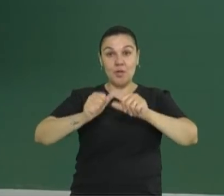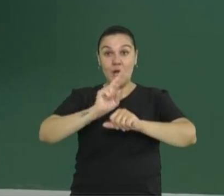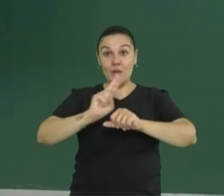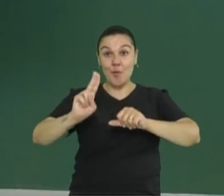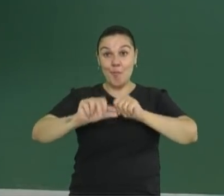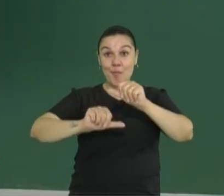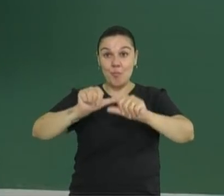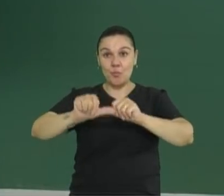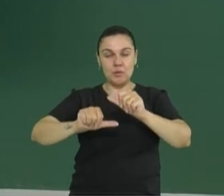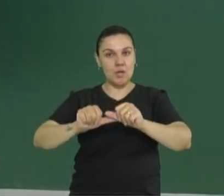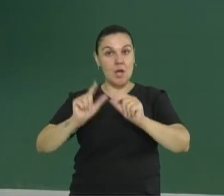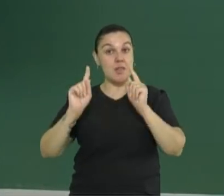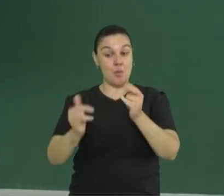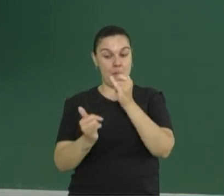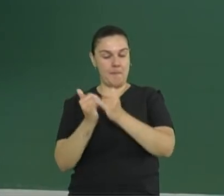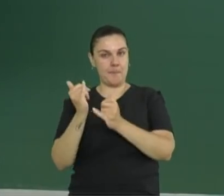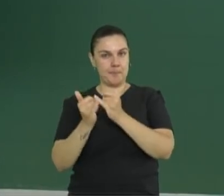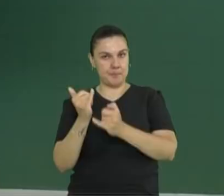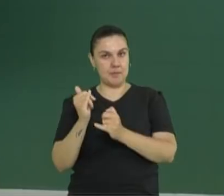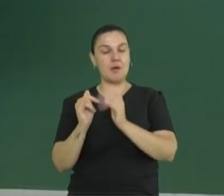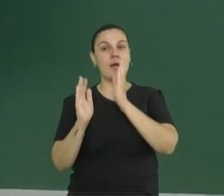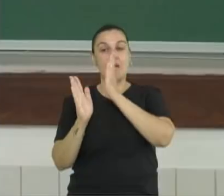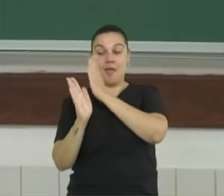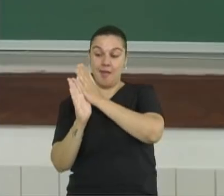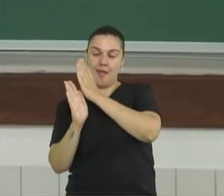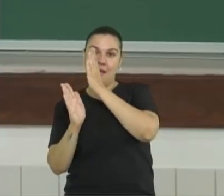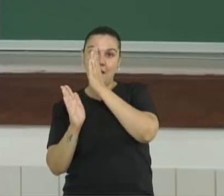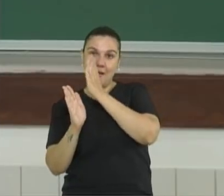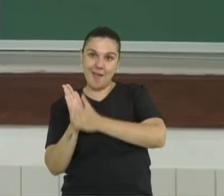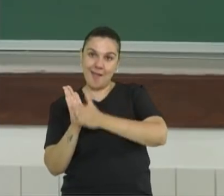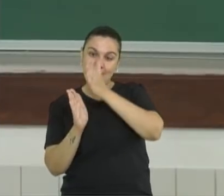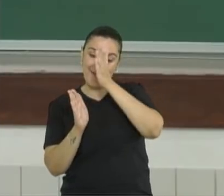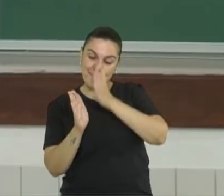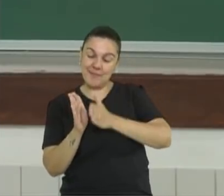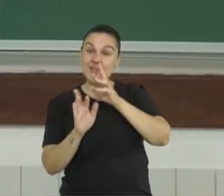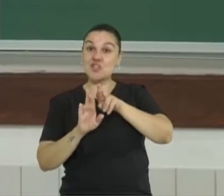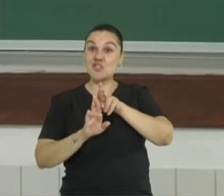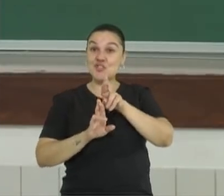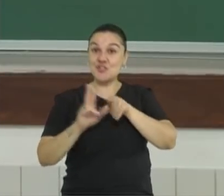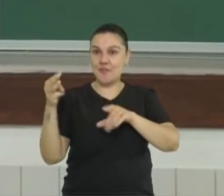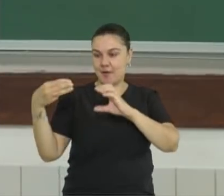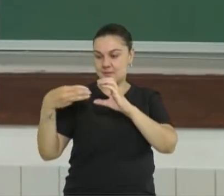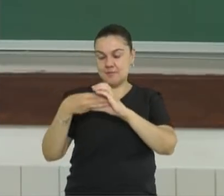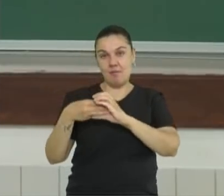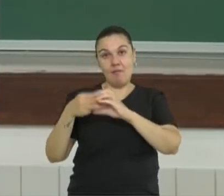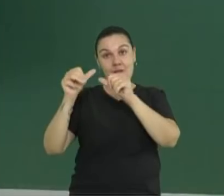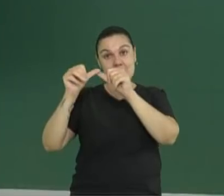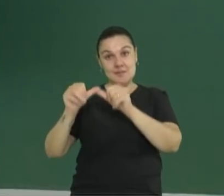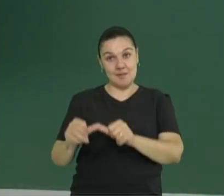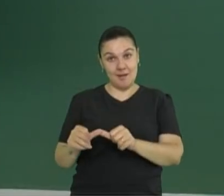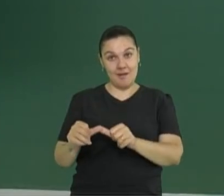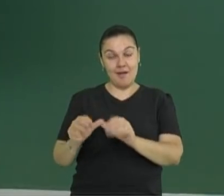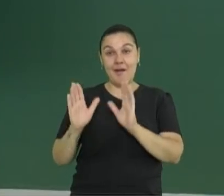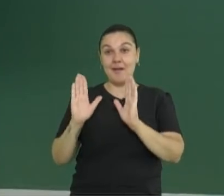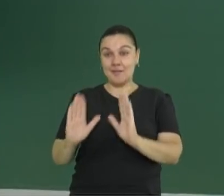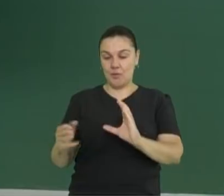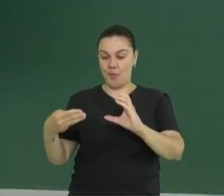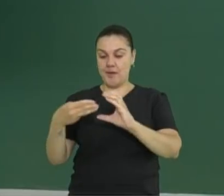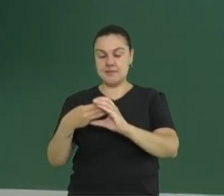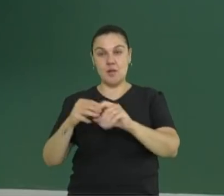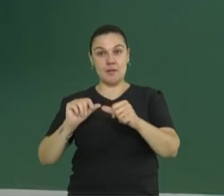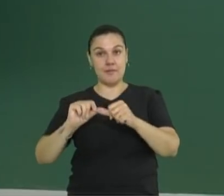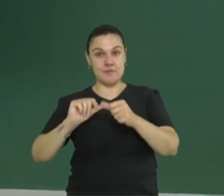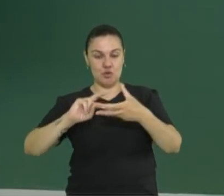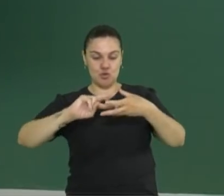nomes. Não é sinônimo. Significa que um estágio da célula ela se encontra. Então, no momento que a célula está